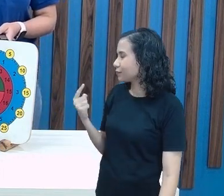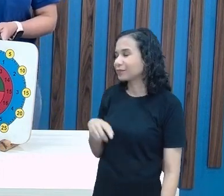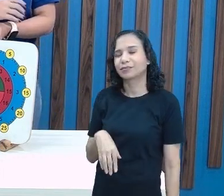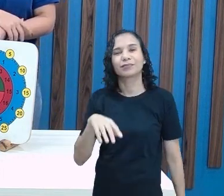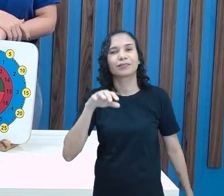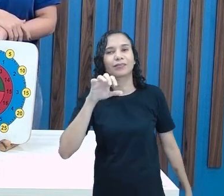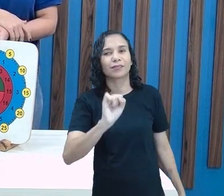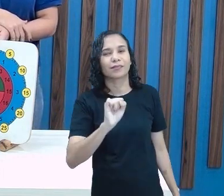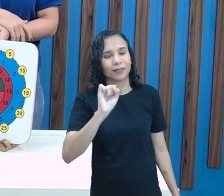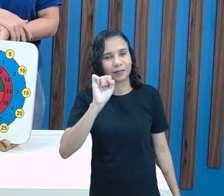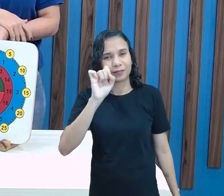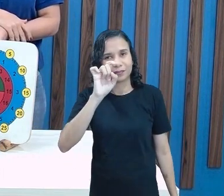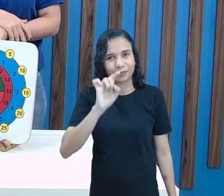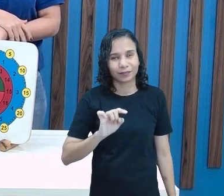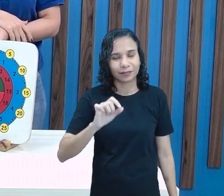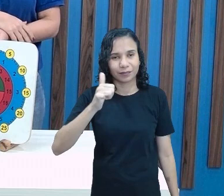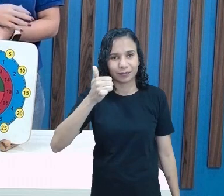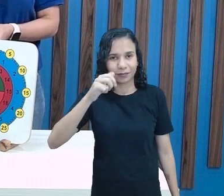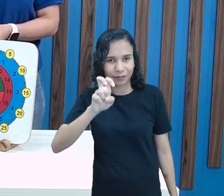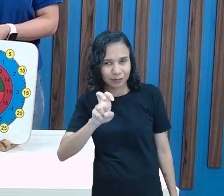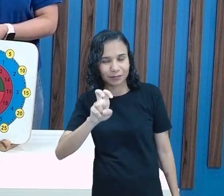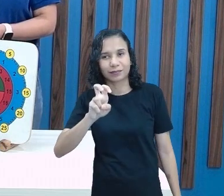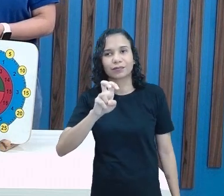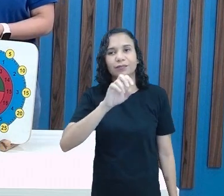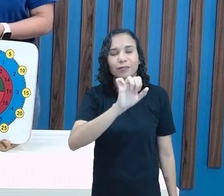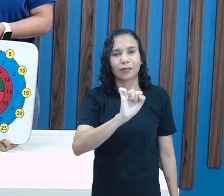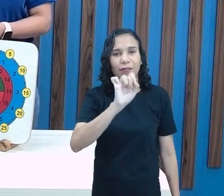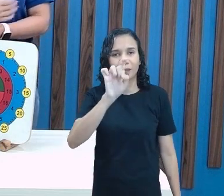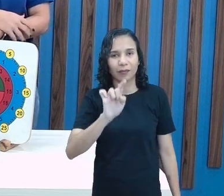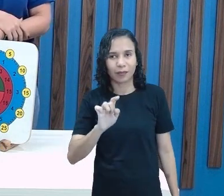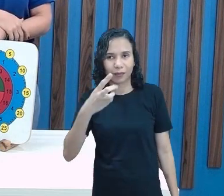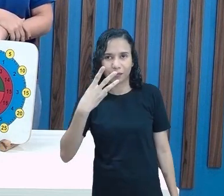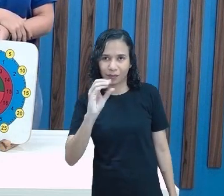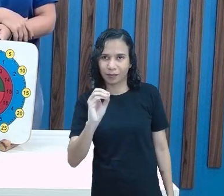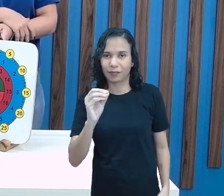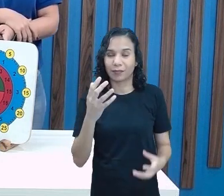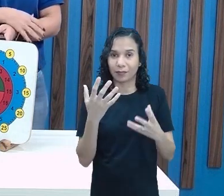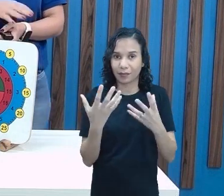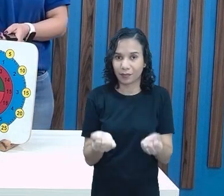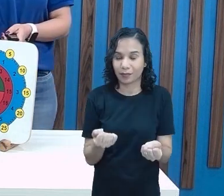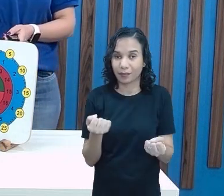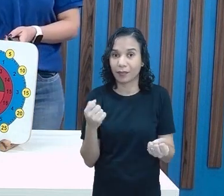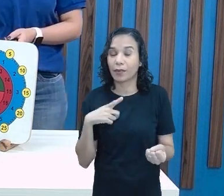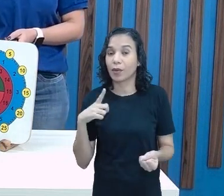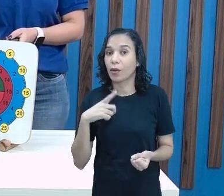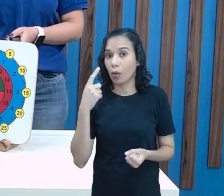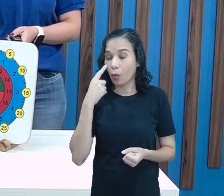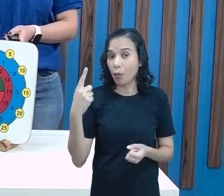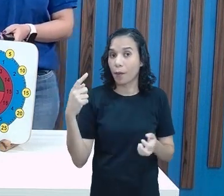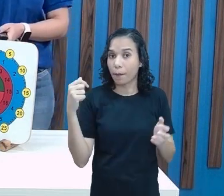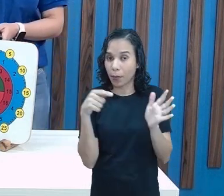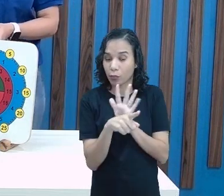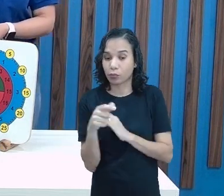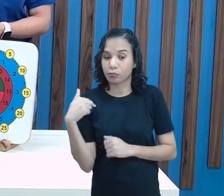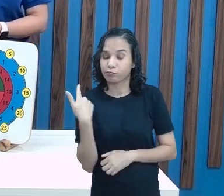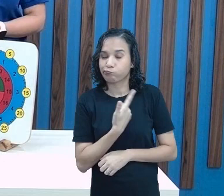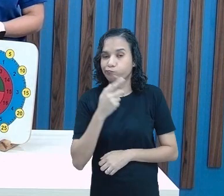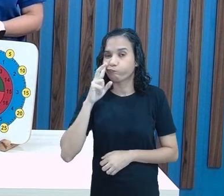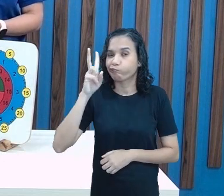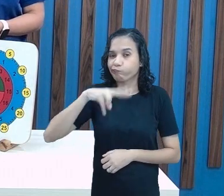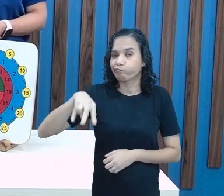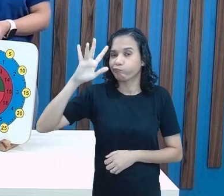8h15, como se passaram 15 minutos, 8h30. Vamos para mais um probleminha para ver se vocês